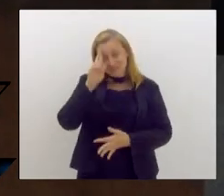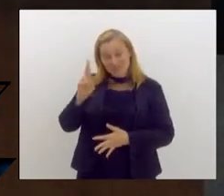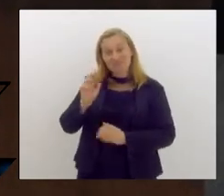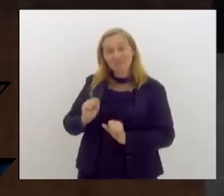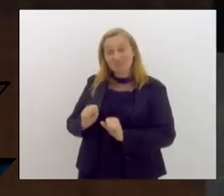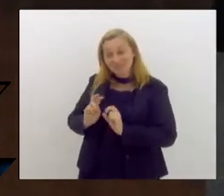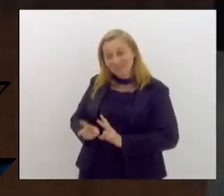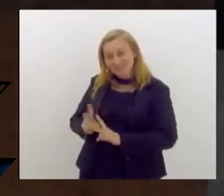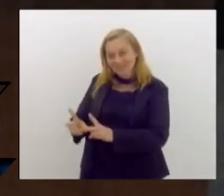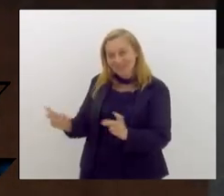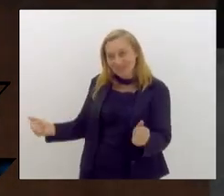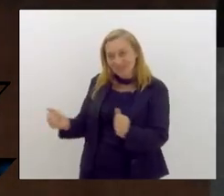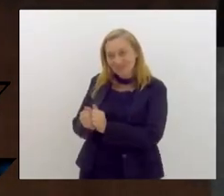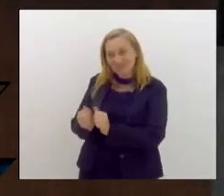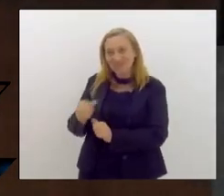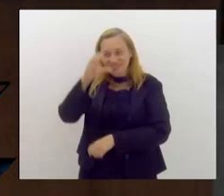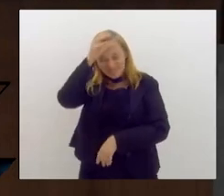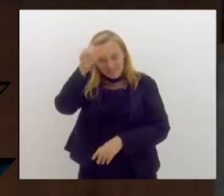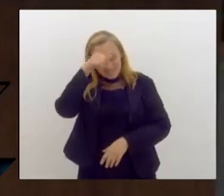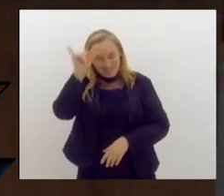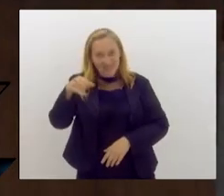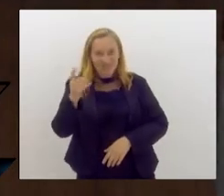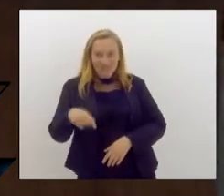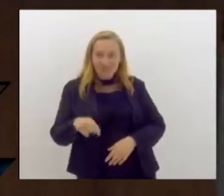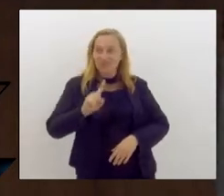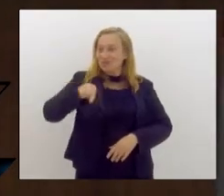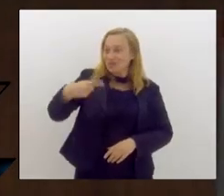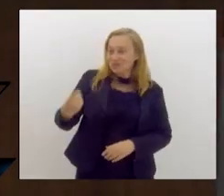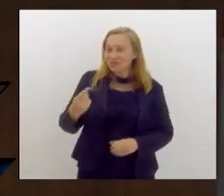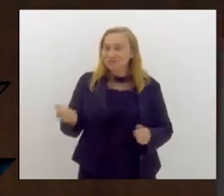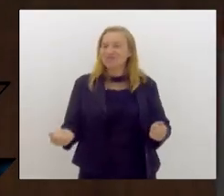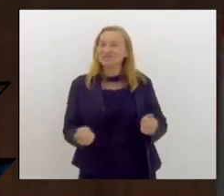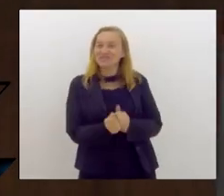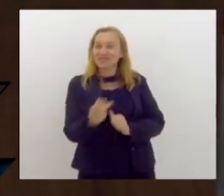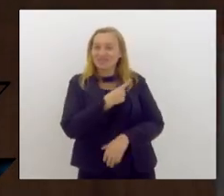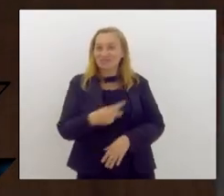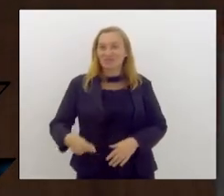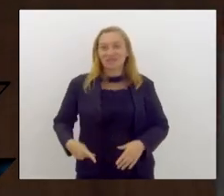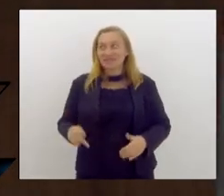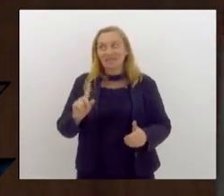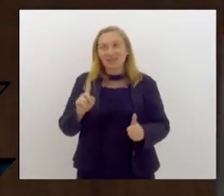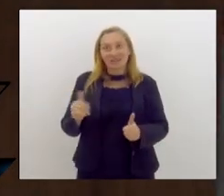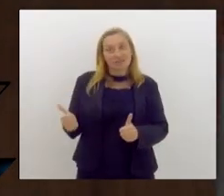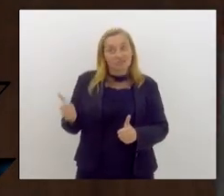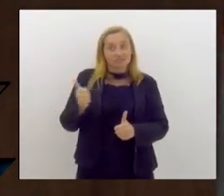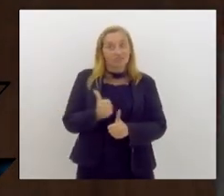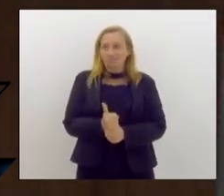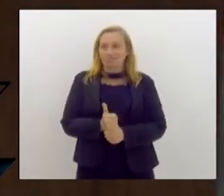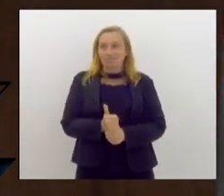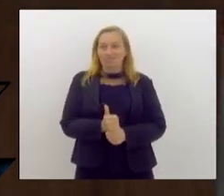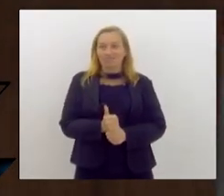continuar compondo junto com a tia Ju e os demais a presidência, sem ter que ninguém assumir o cargo de ninguém.